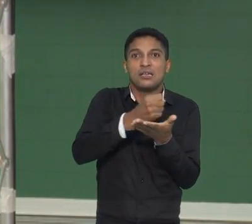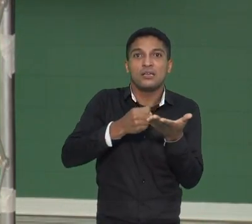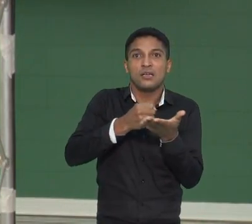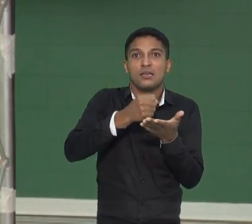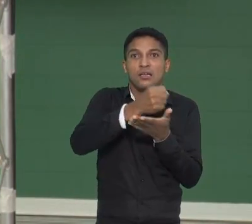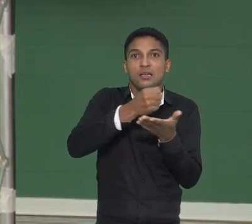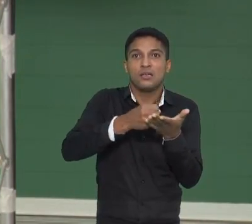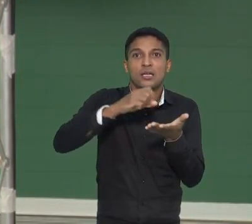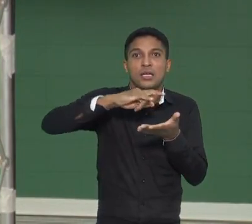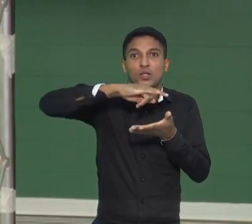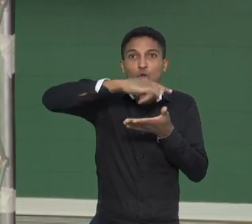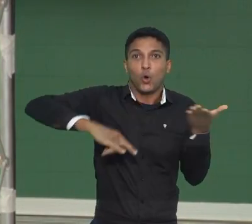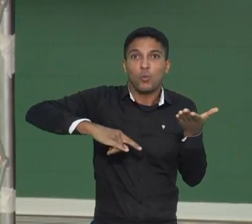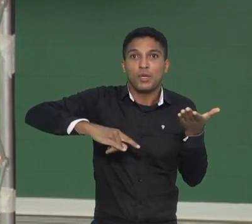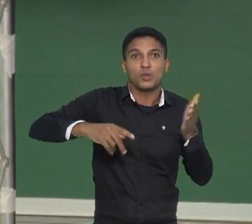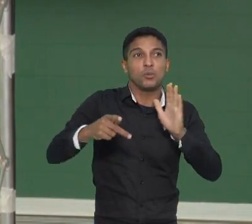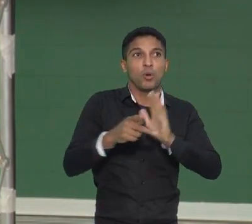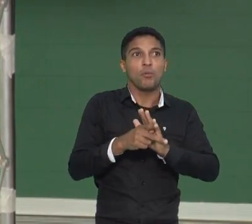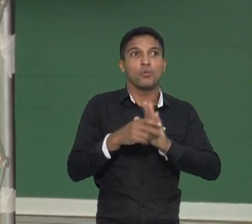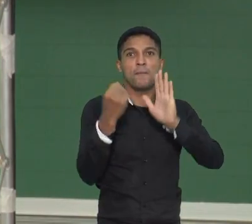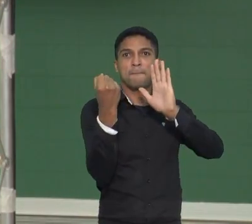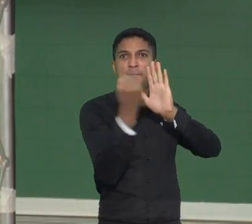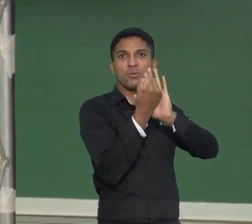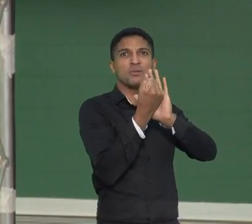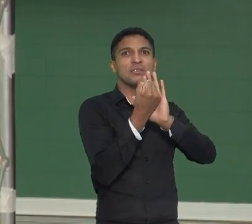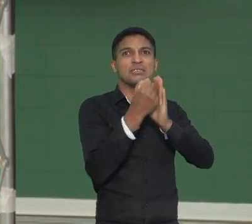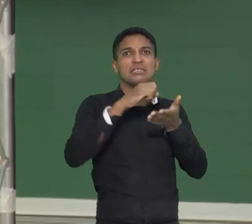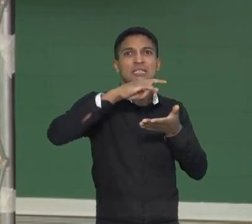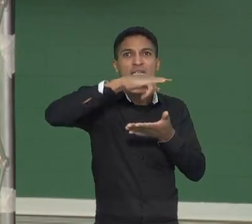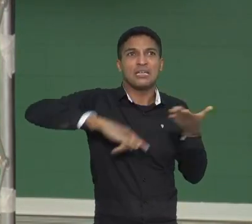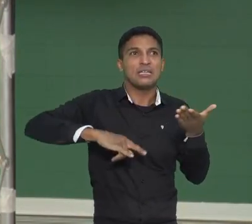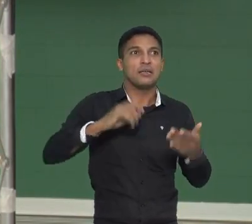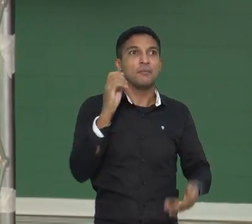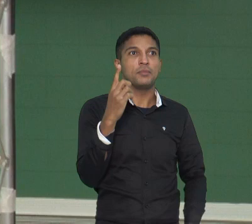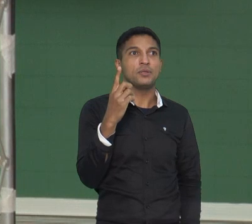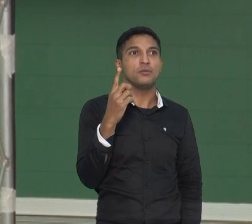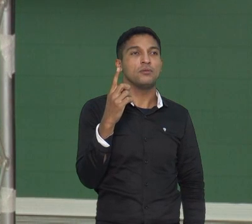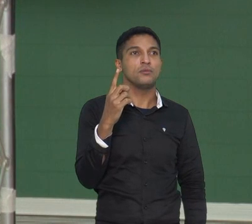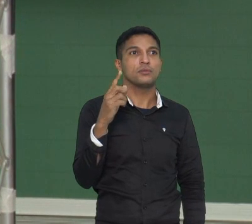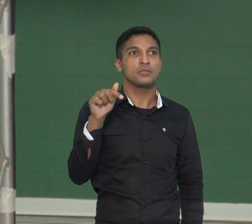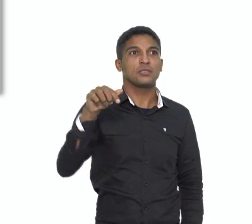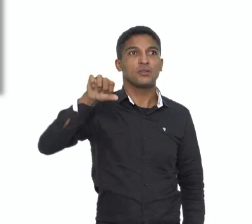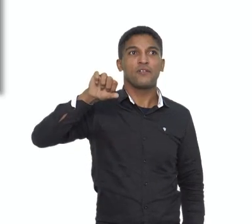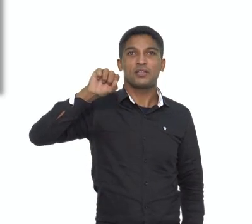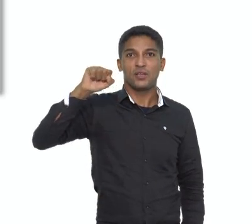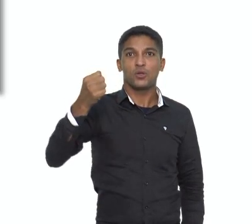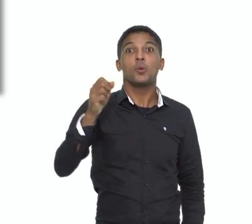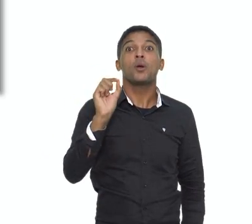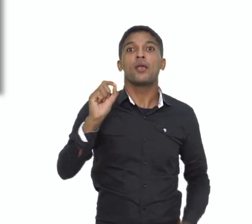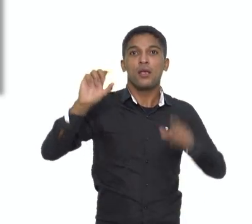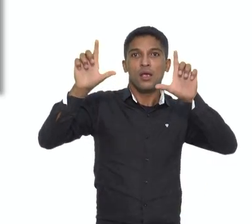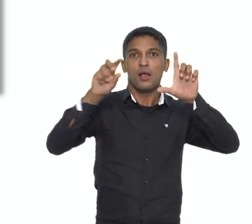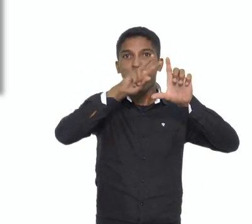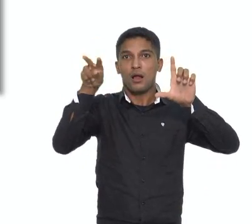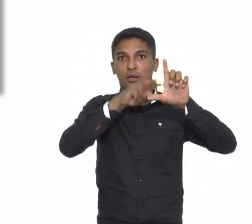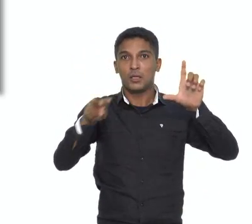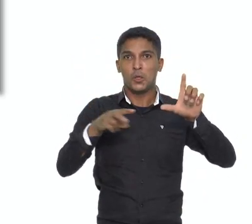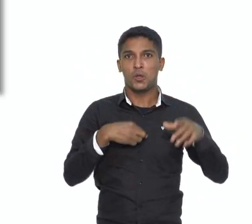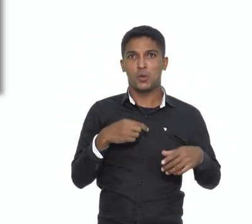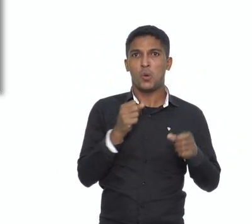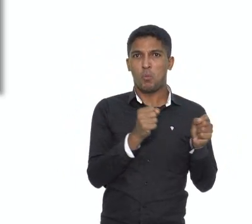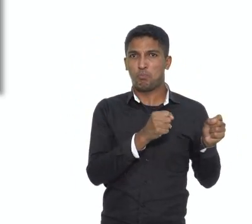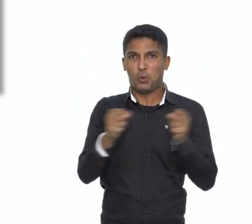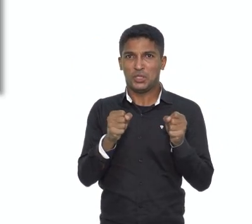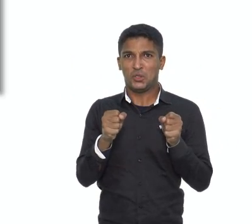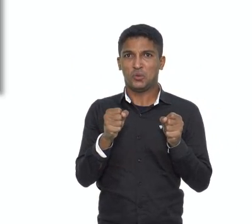1798, tá? Exatamente nesse contexto da Conjuração Baiana. Vamos lá? O poderoso e magnífico